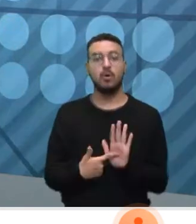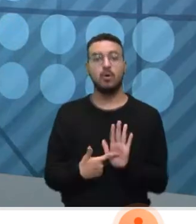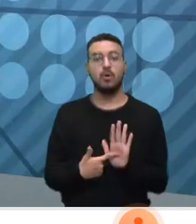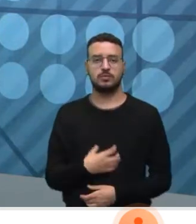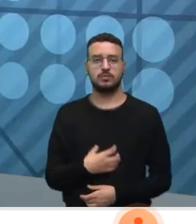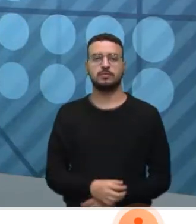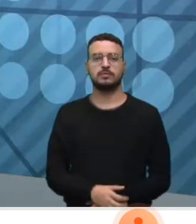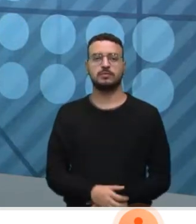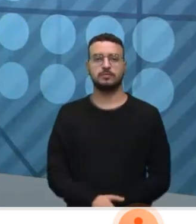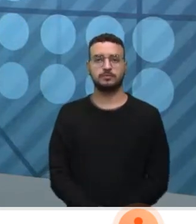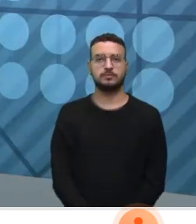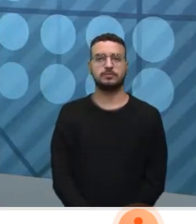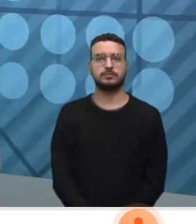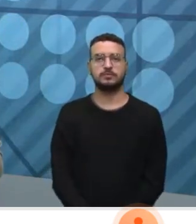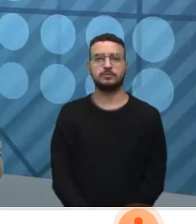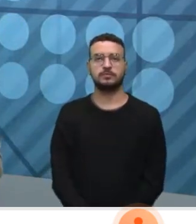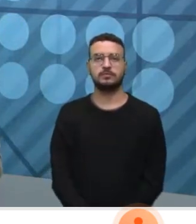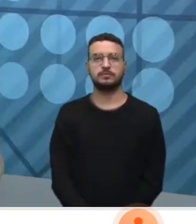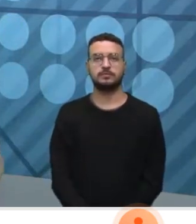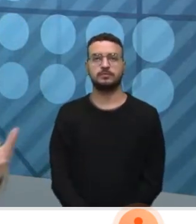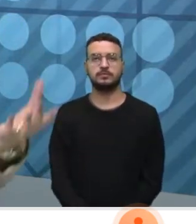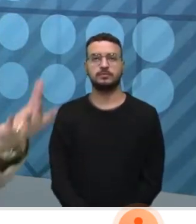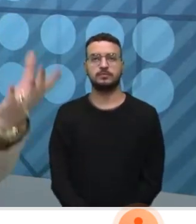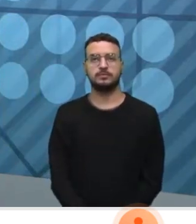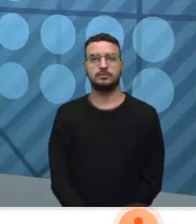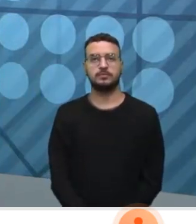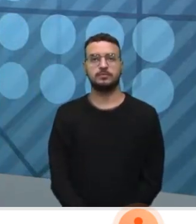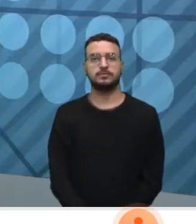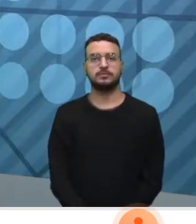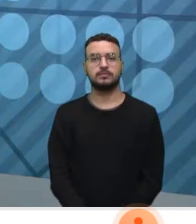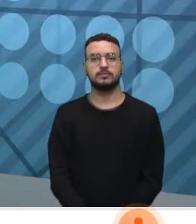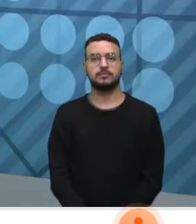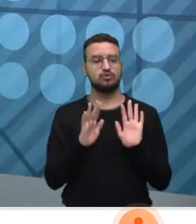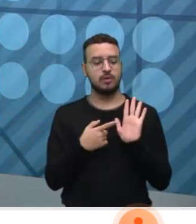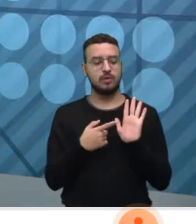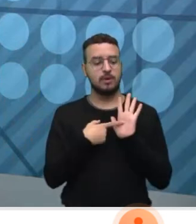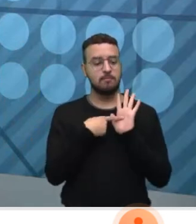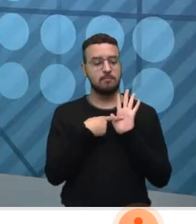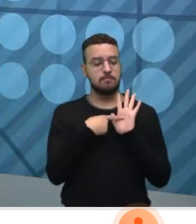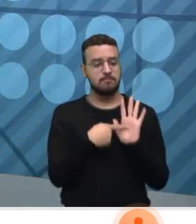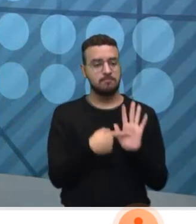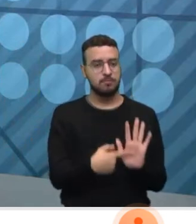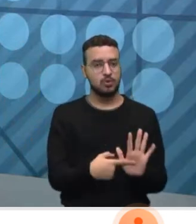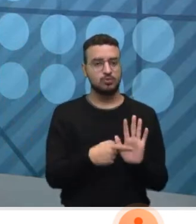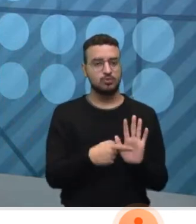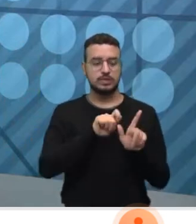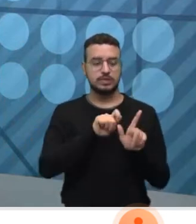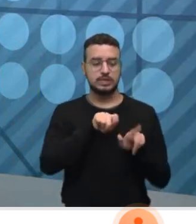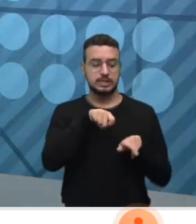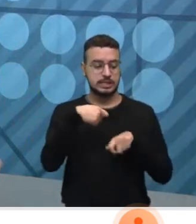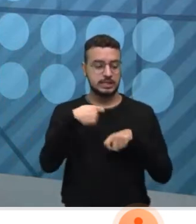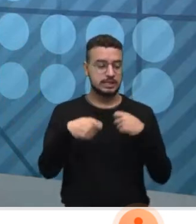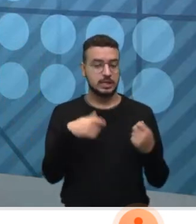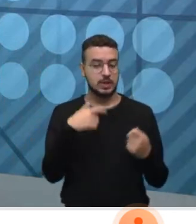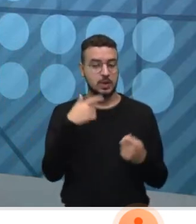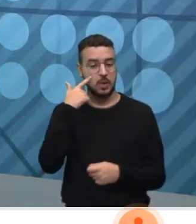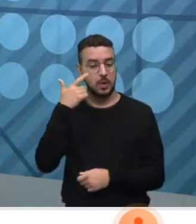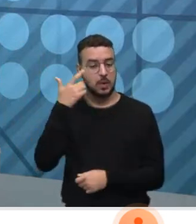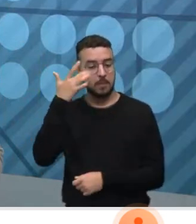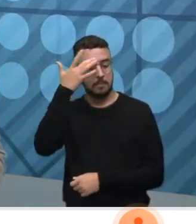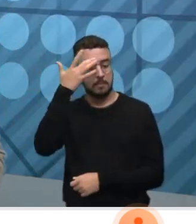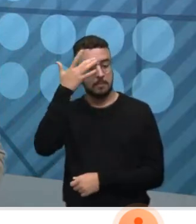local onde se fala água. Então, a professora apresenta, né, essas pessoas e alguns ambientes do contexto